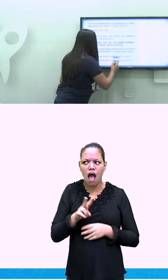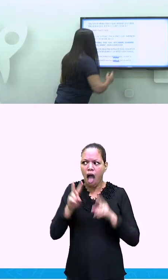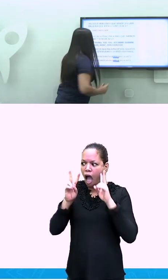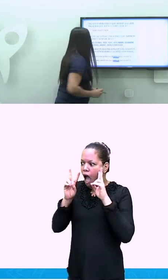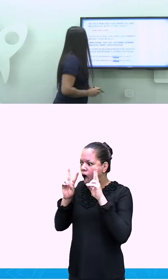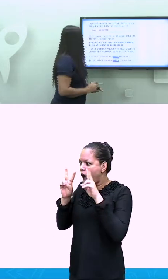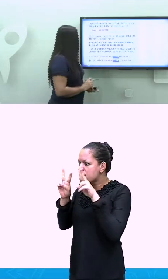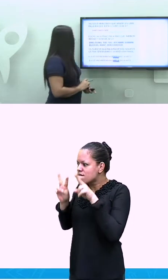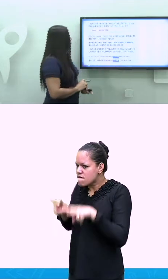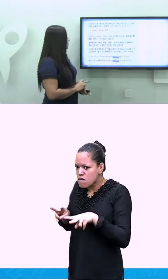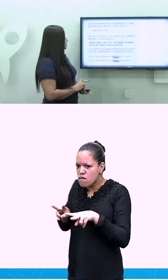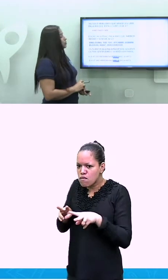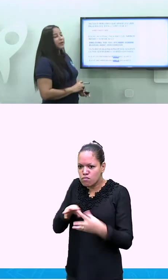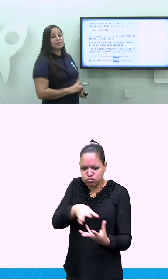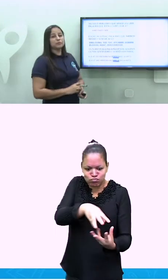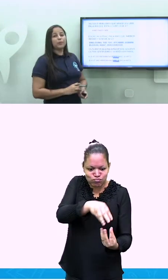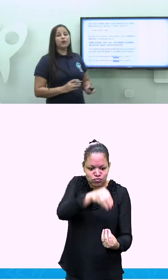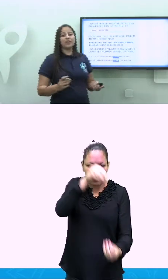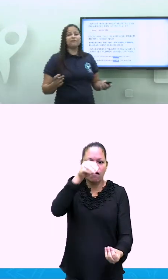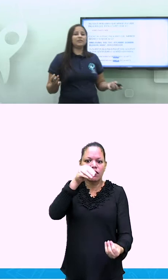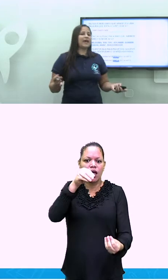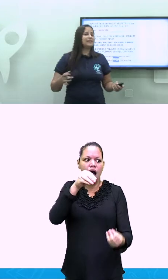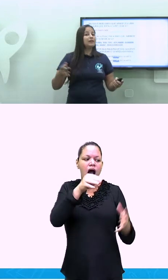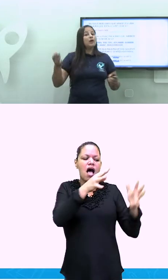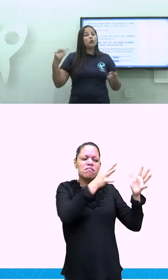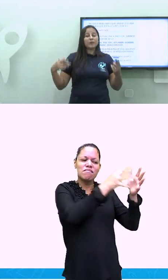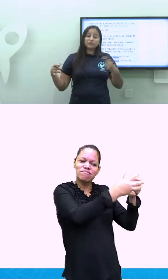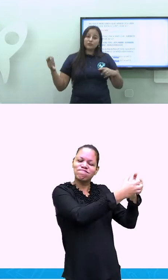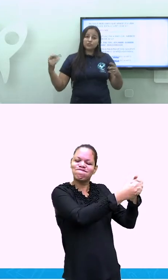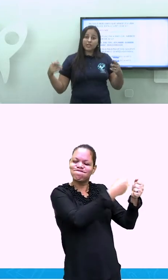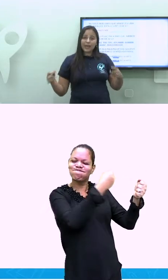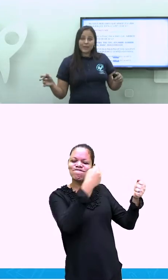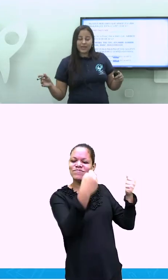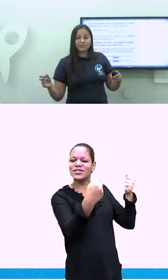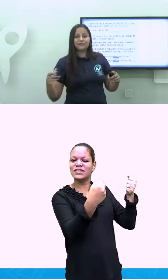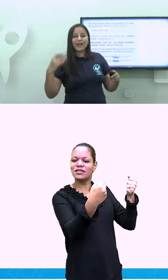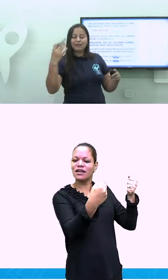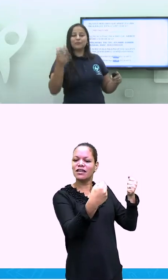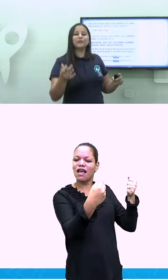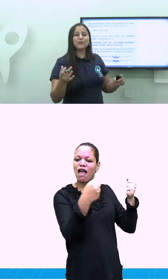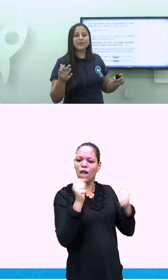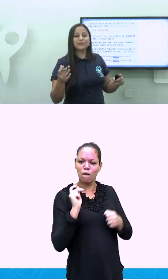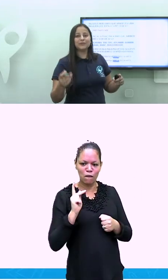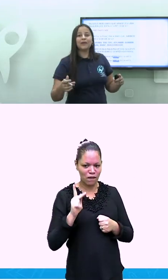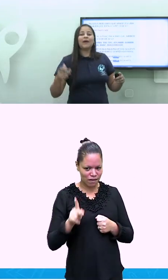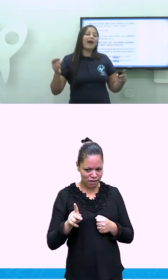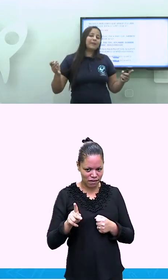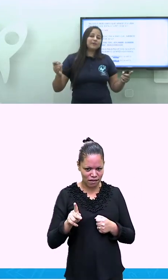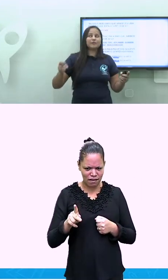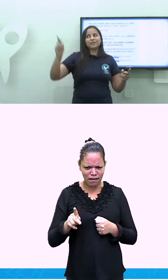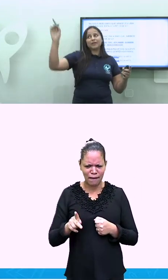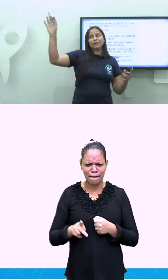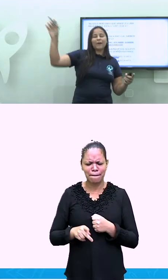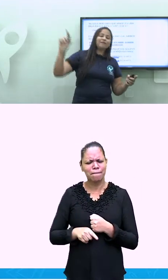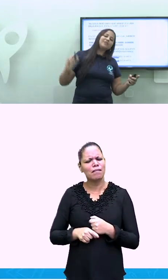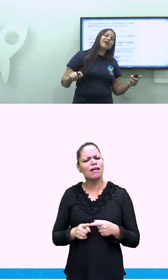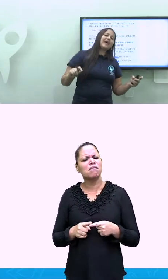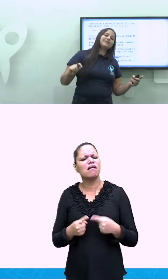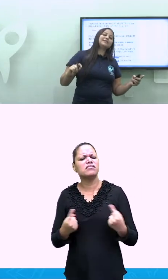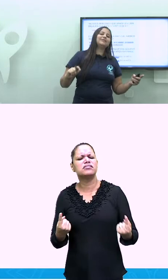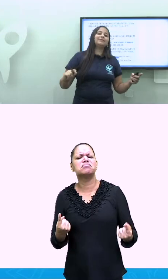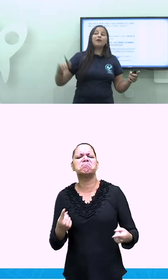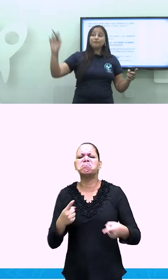janela do quarto. Isso mesmo. Por que vidraça? O pessoal de antigamente falava muito isso. Ai, meu Deus, tem que limpar